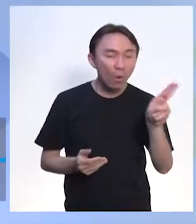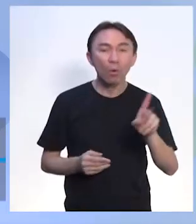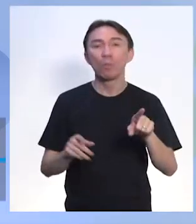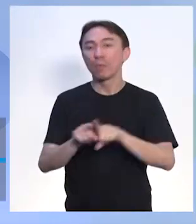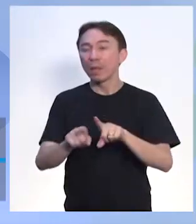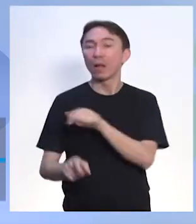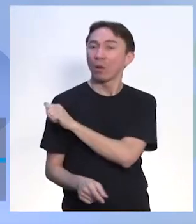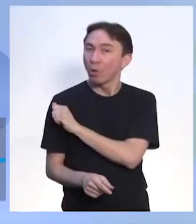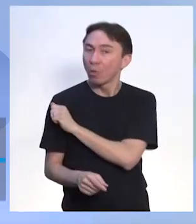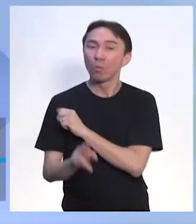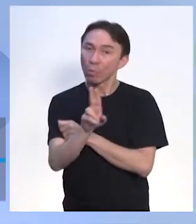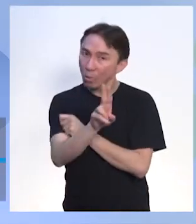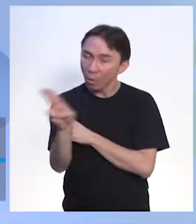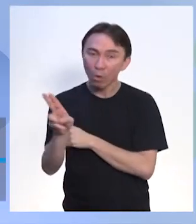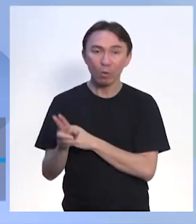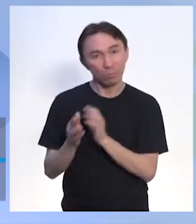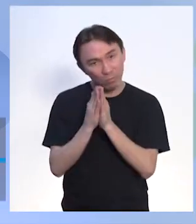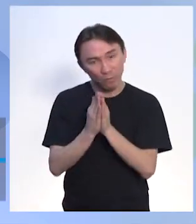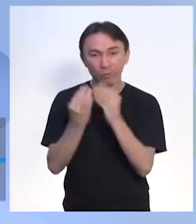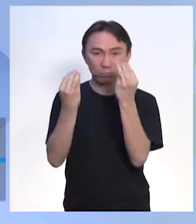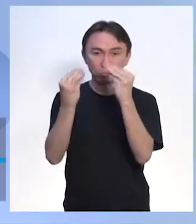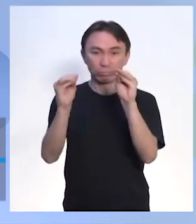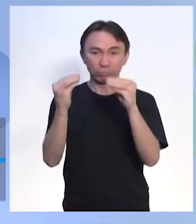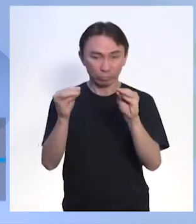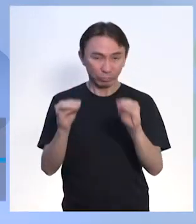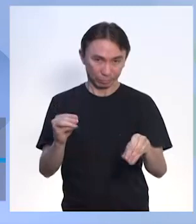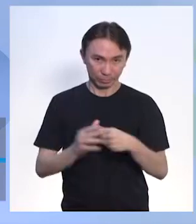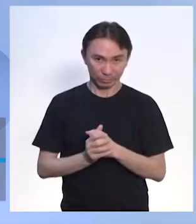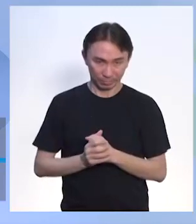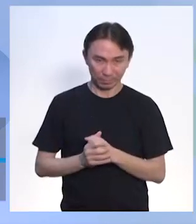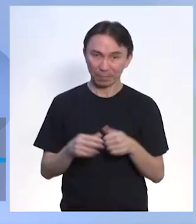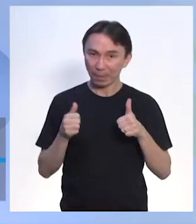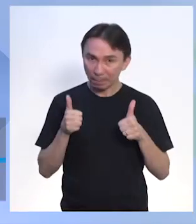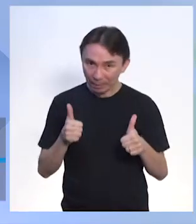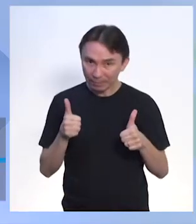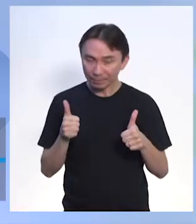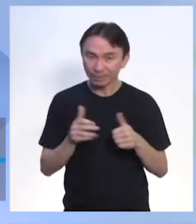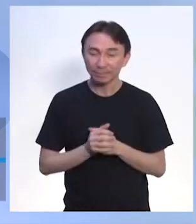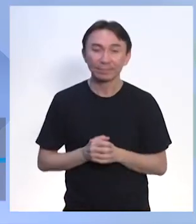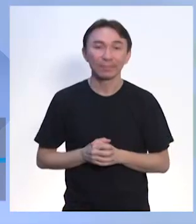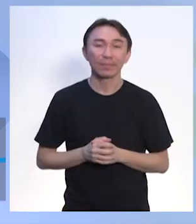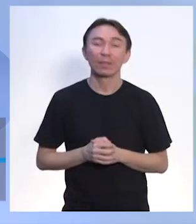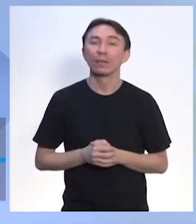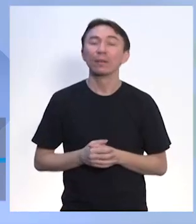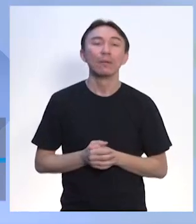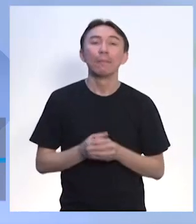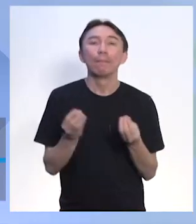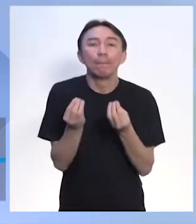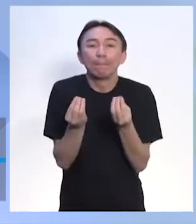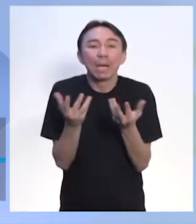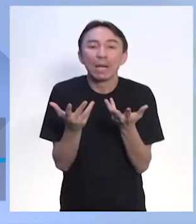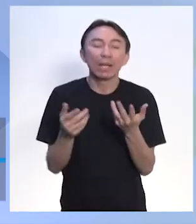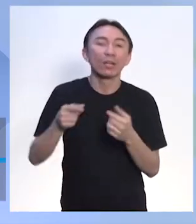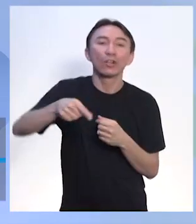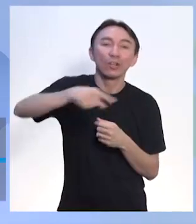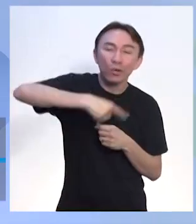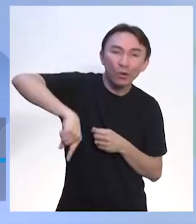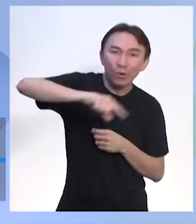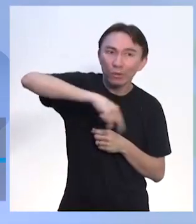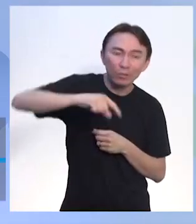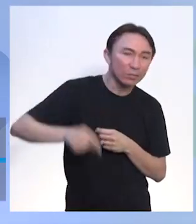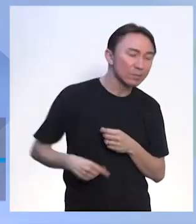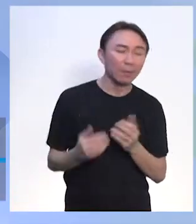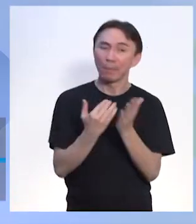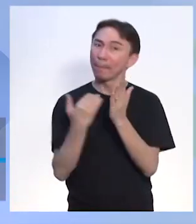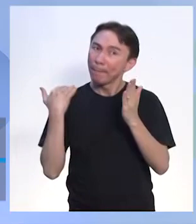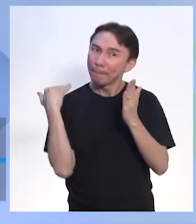sua orientação aí que vocês estão colocando. Então, essa ideia, né, basicamente, é para a gente ter essa interação maior, principalmente